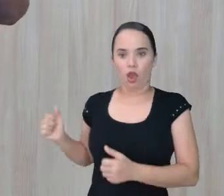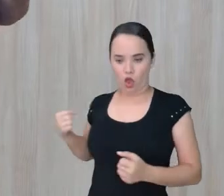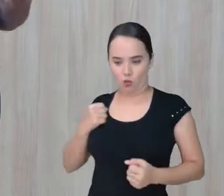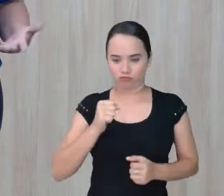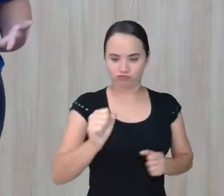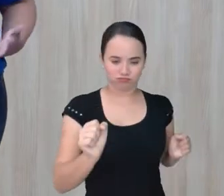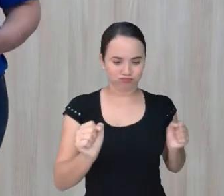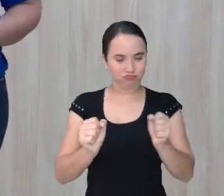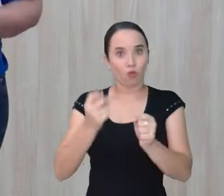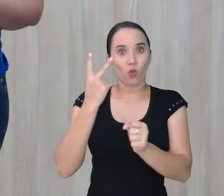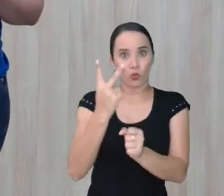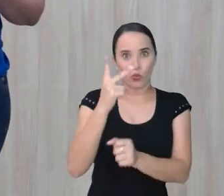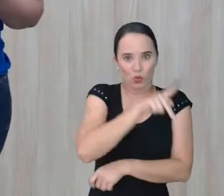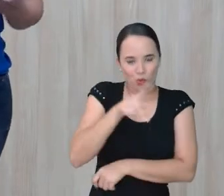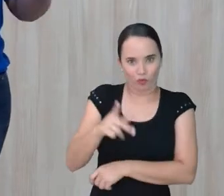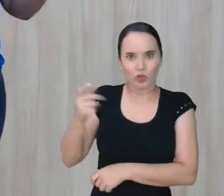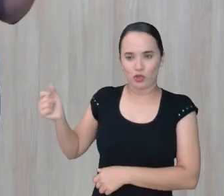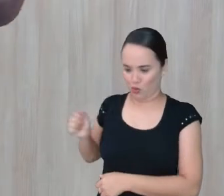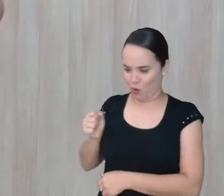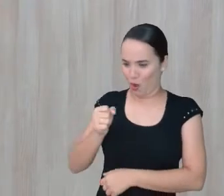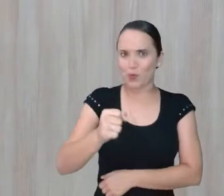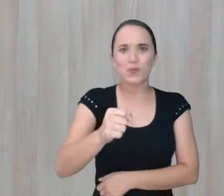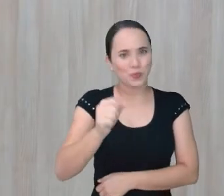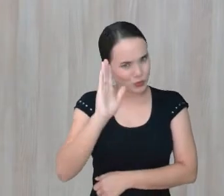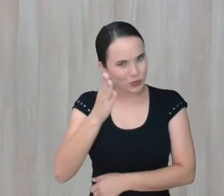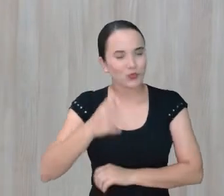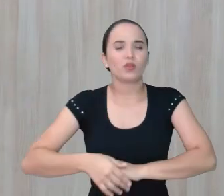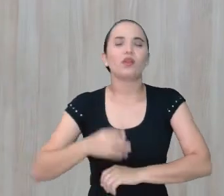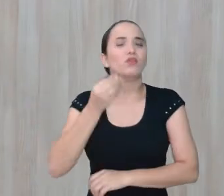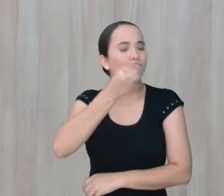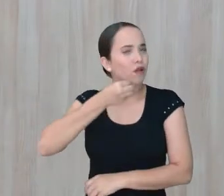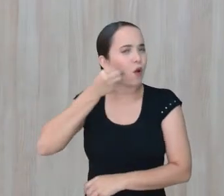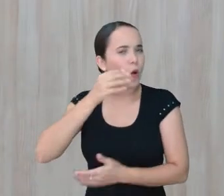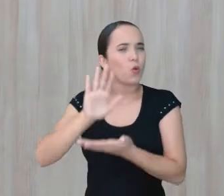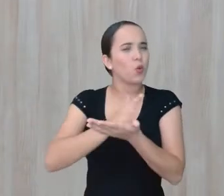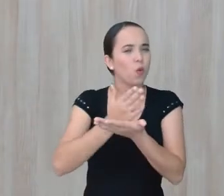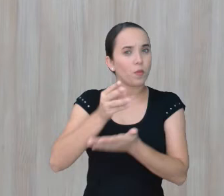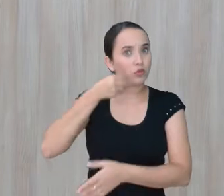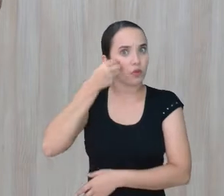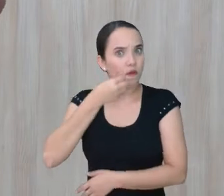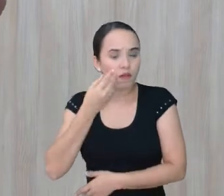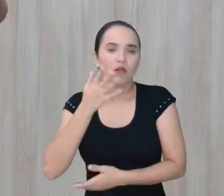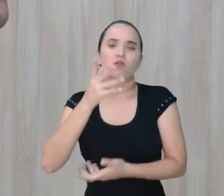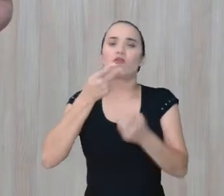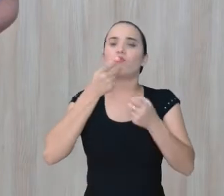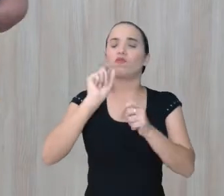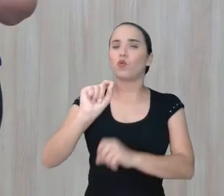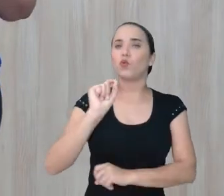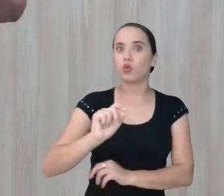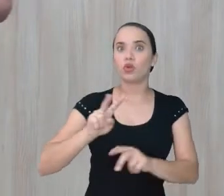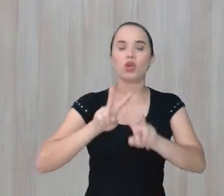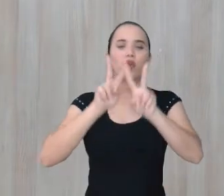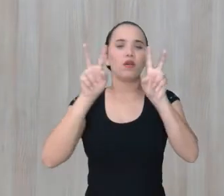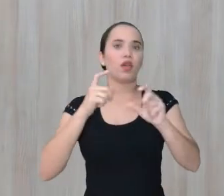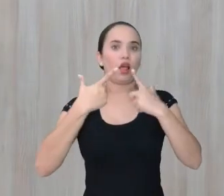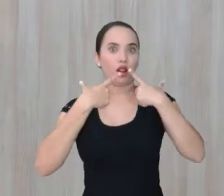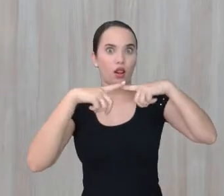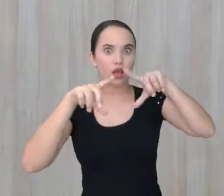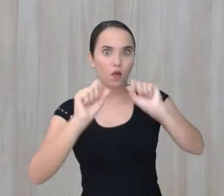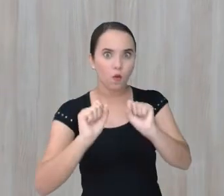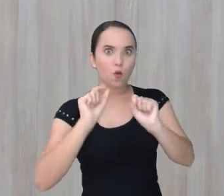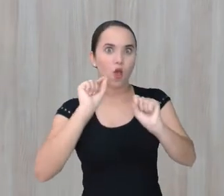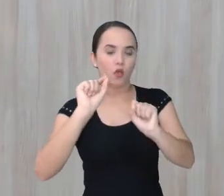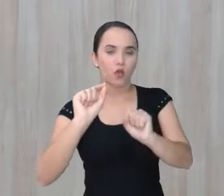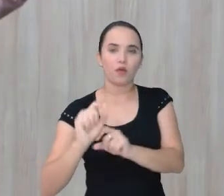algumas experiências. E na última aula a gente deixou bem claro que a linguagem conotativa, que é aquela que